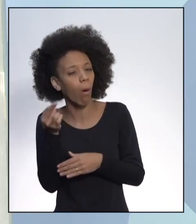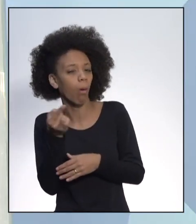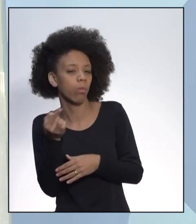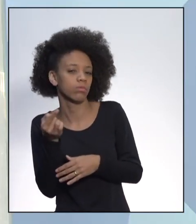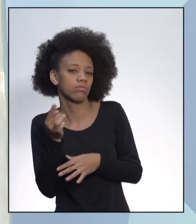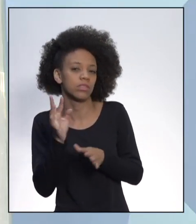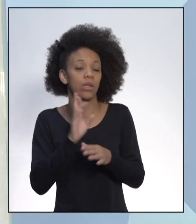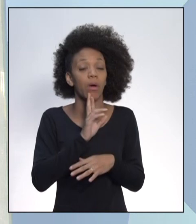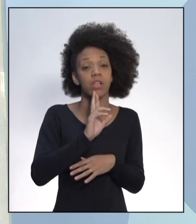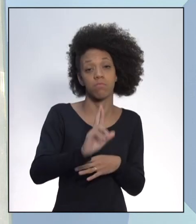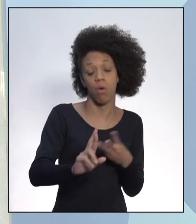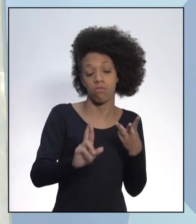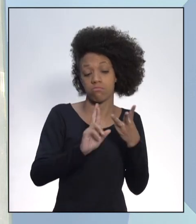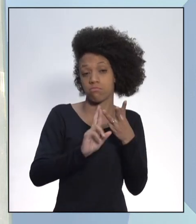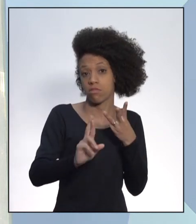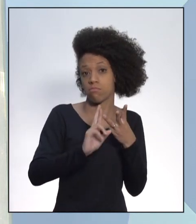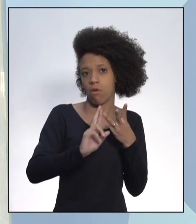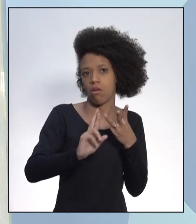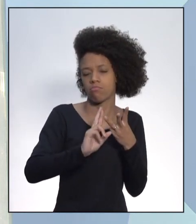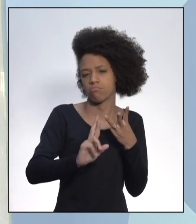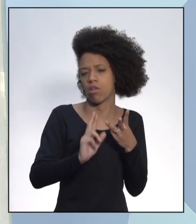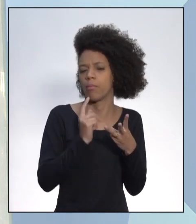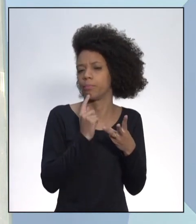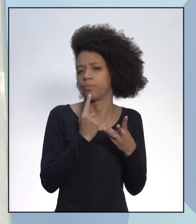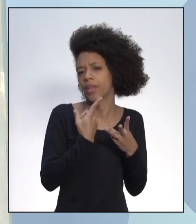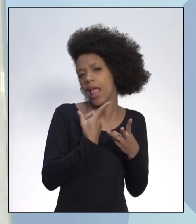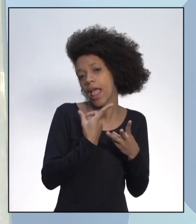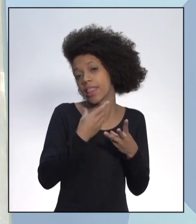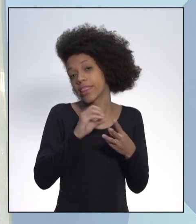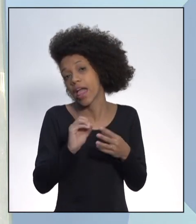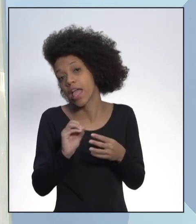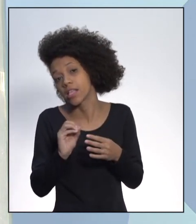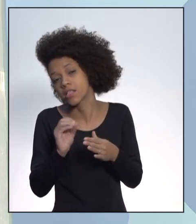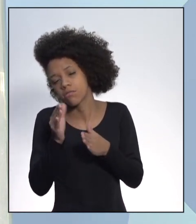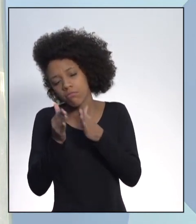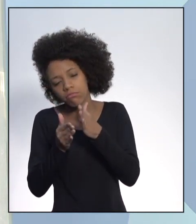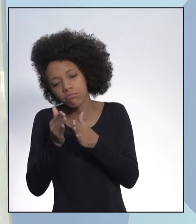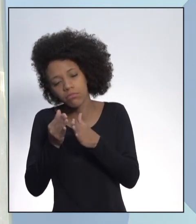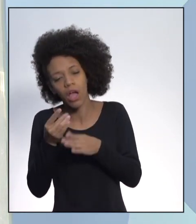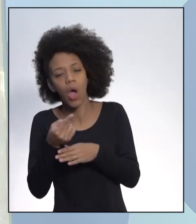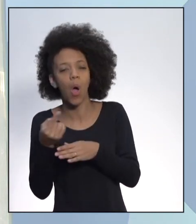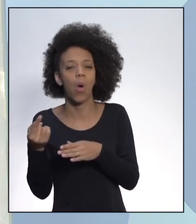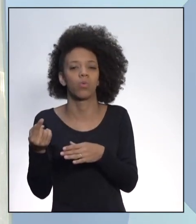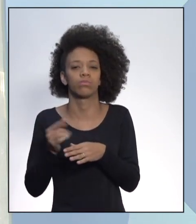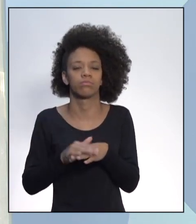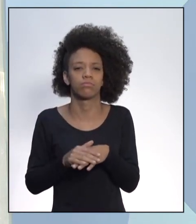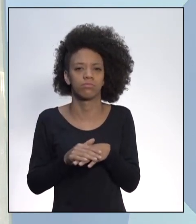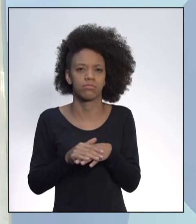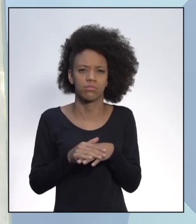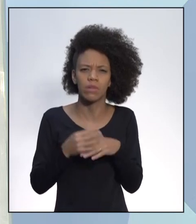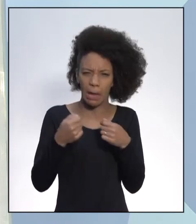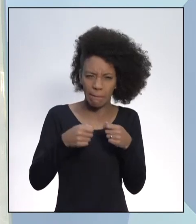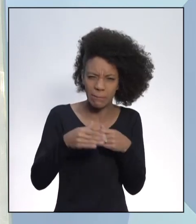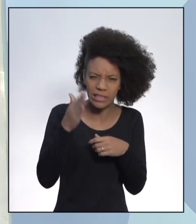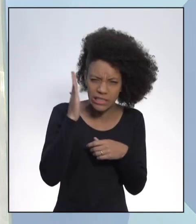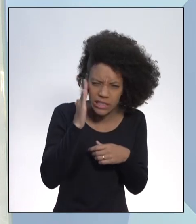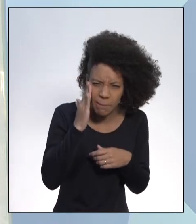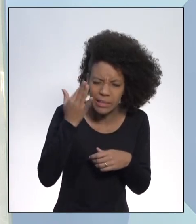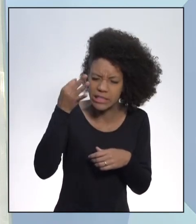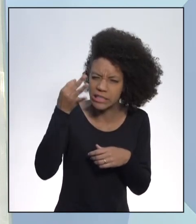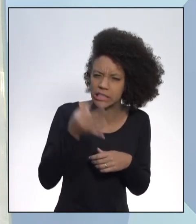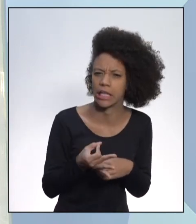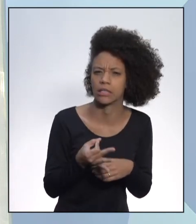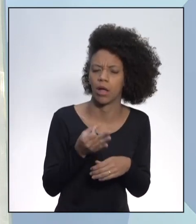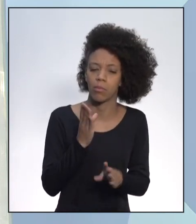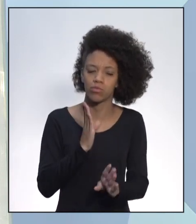a resposta entre 10 e 11. Eu preciso saber exatamente onde se